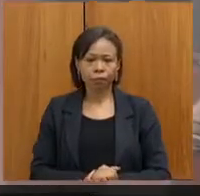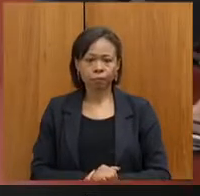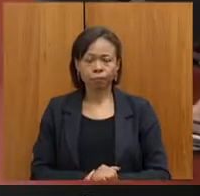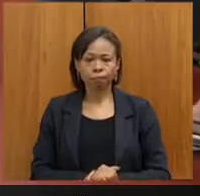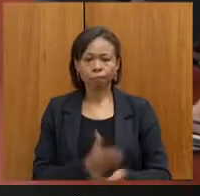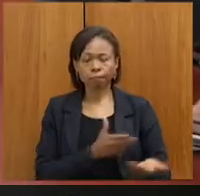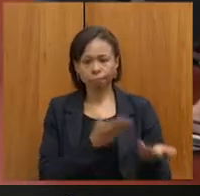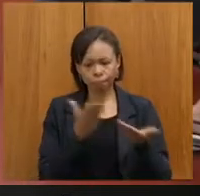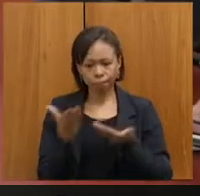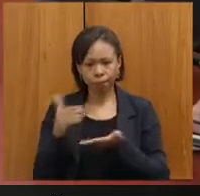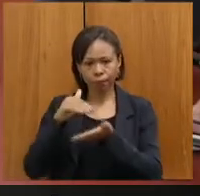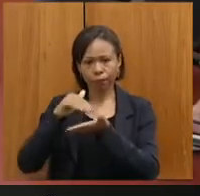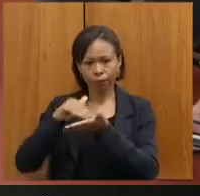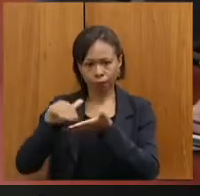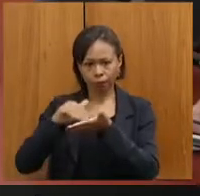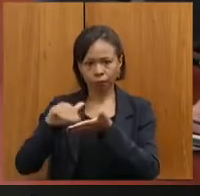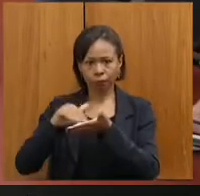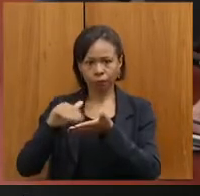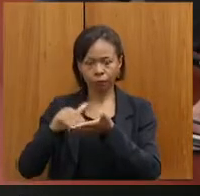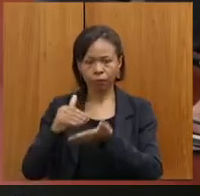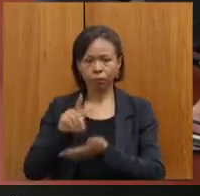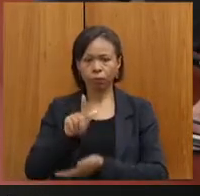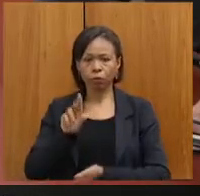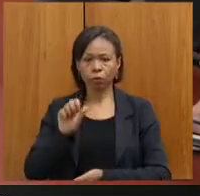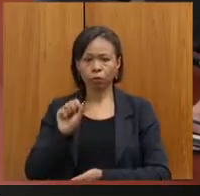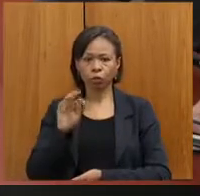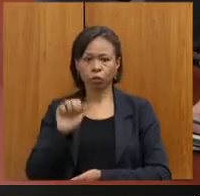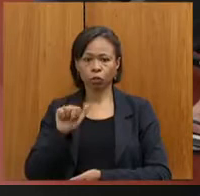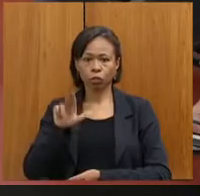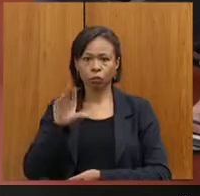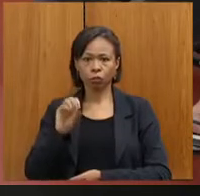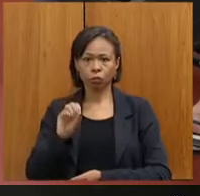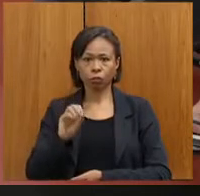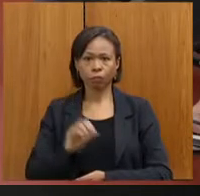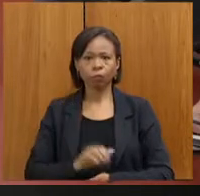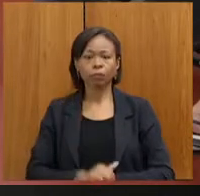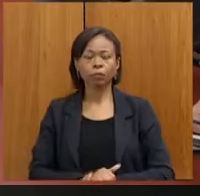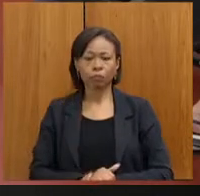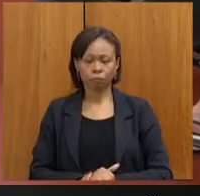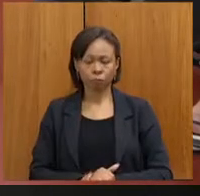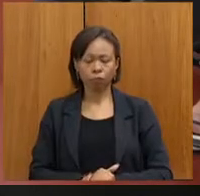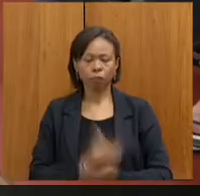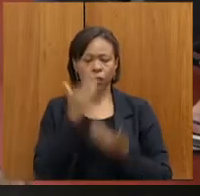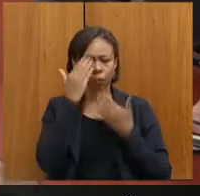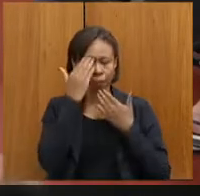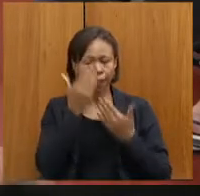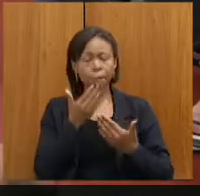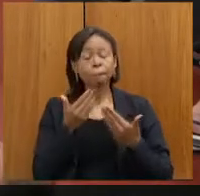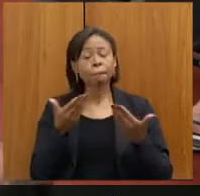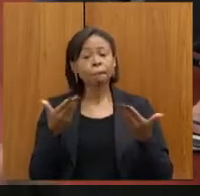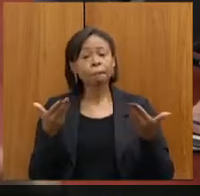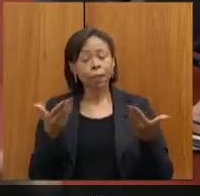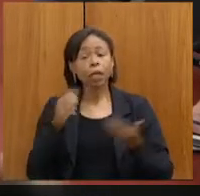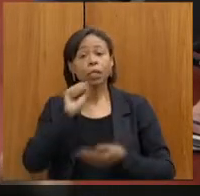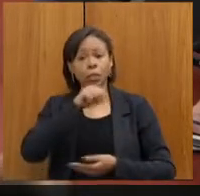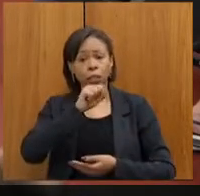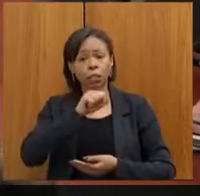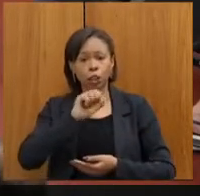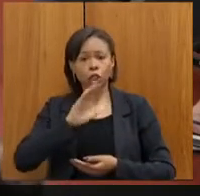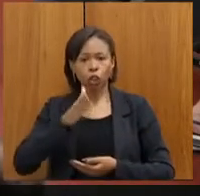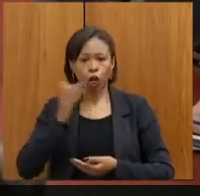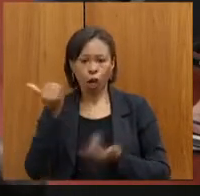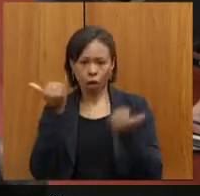com a palavra o secretário Sá Barbosa Obrigado Todo sim eu tive